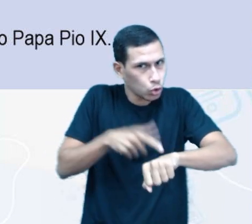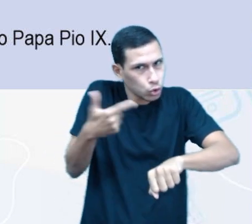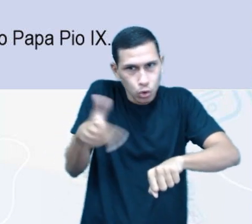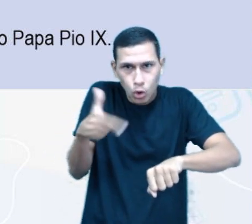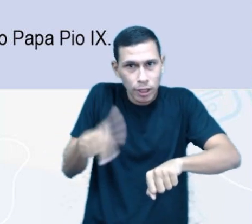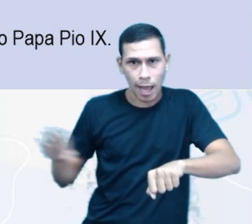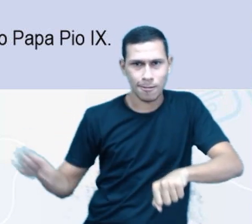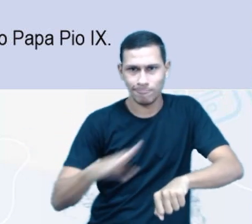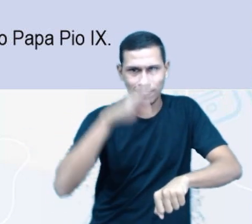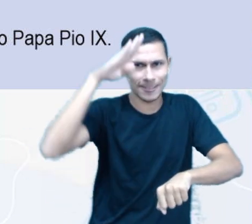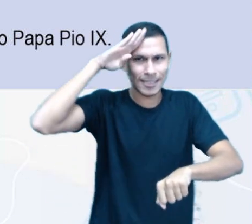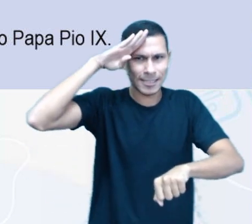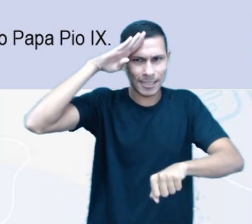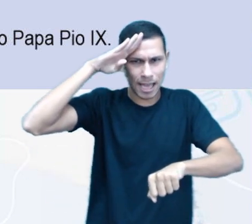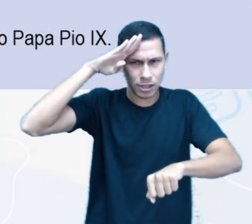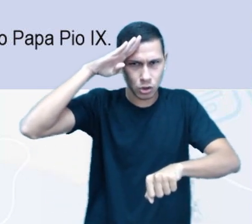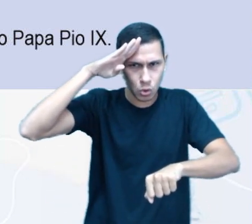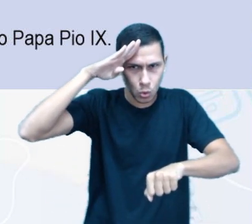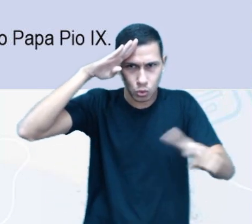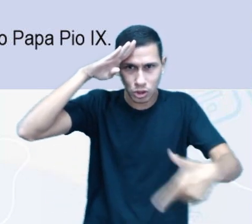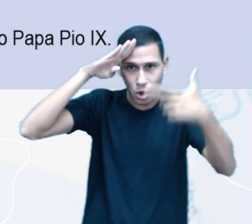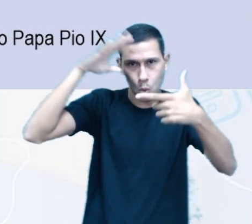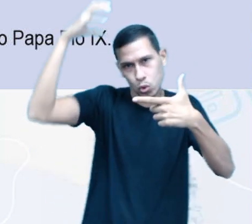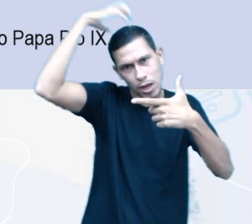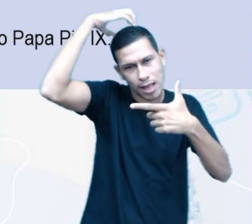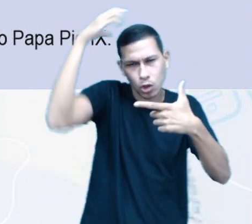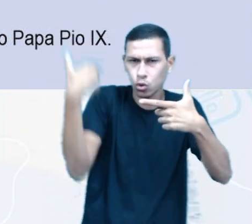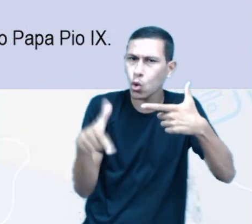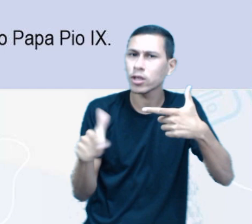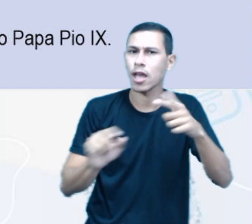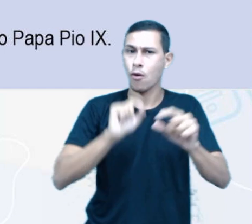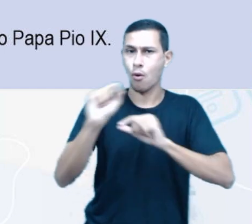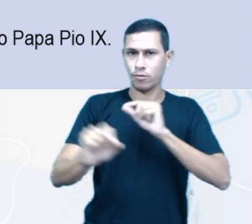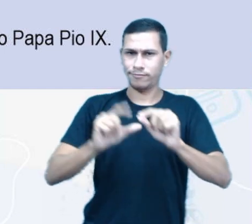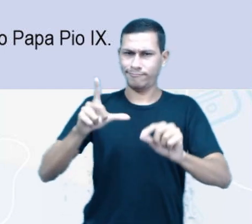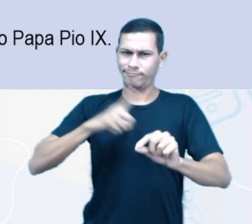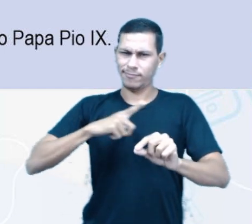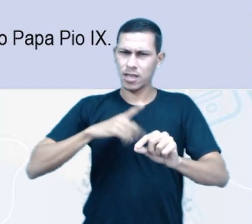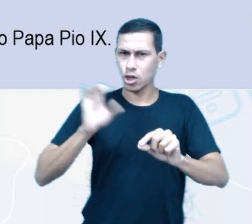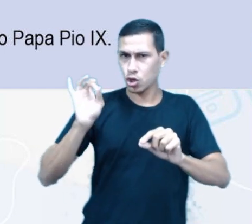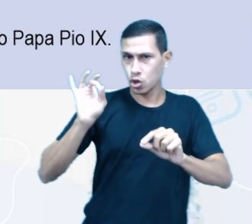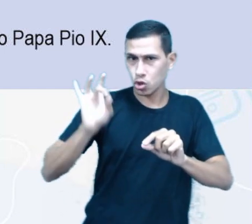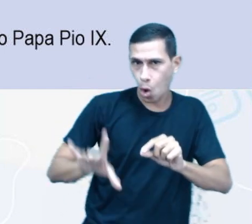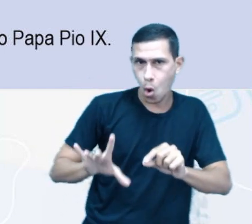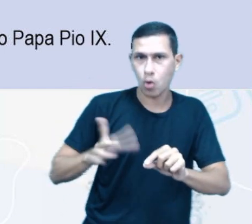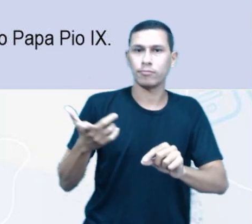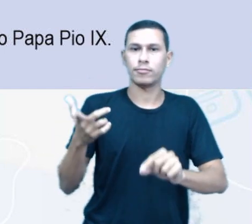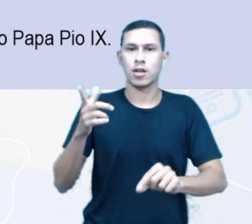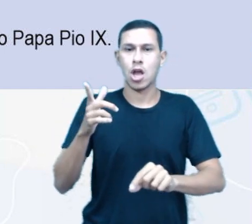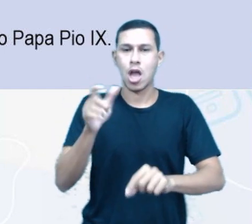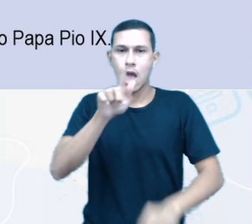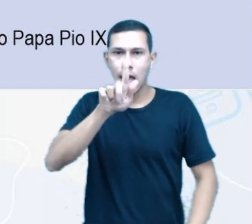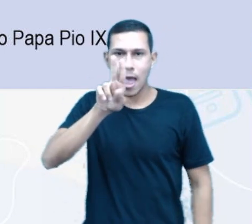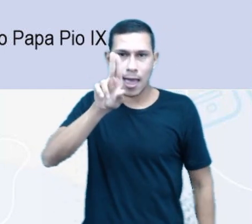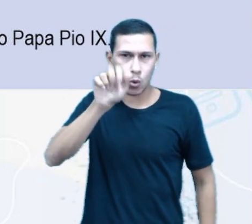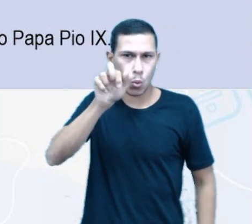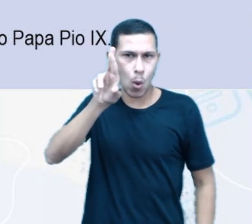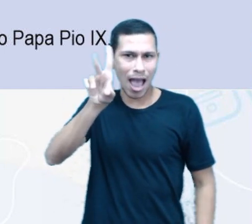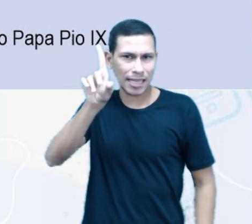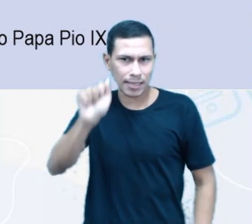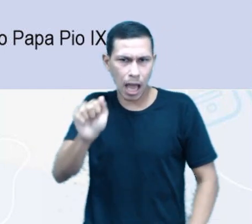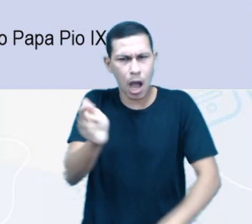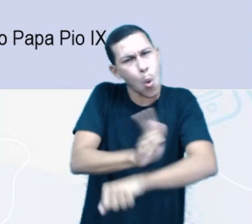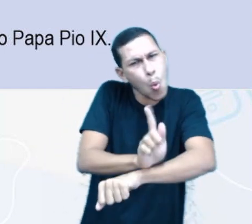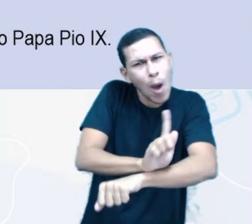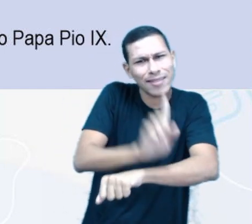enquanto instituição do Segundo Reinado. O que existia até esse momento era a Guarda Nacional. Então, quando acaba a